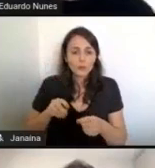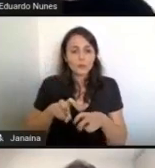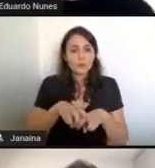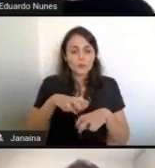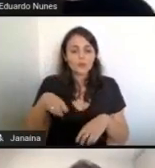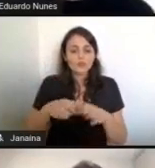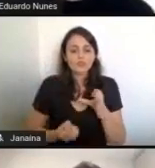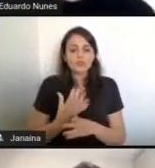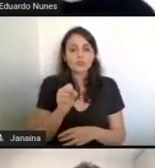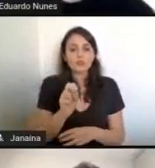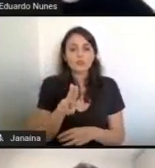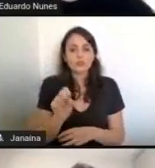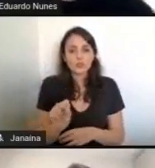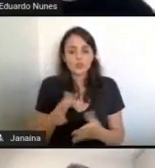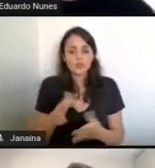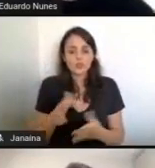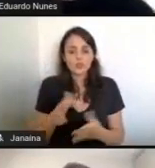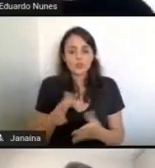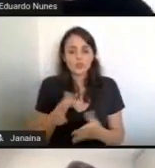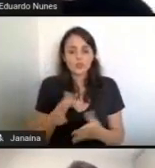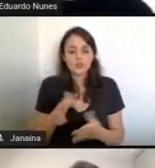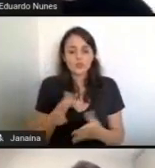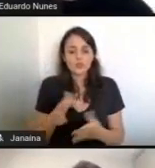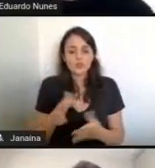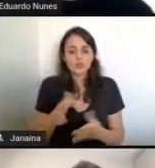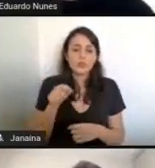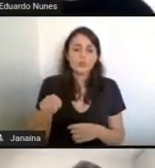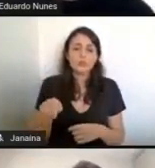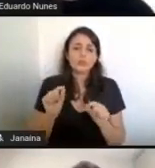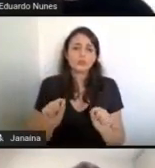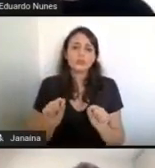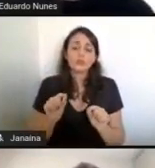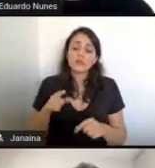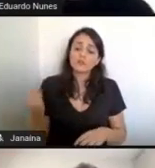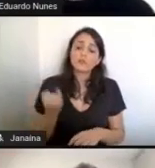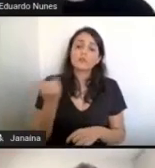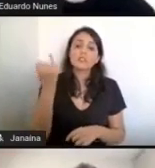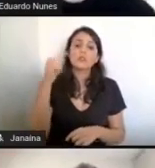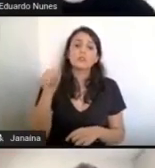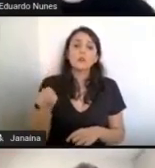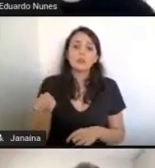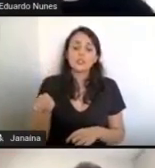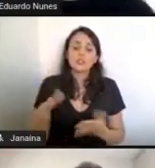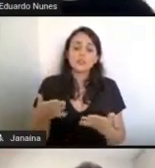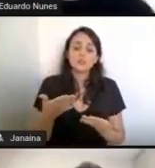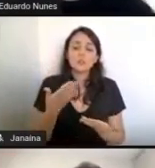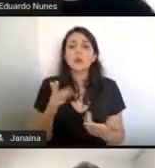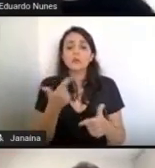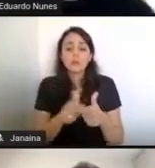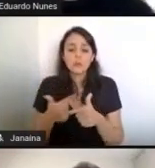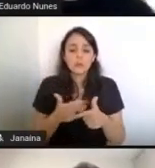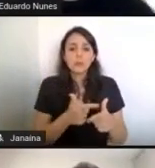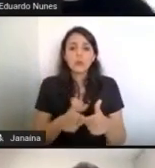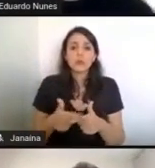gente precisa entender, né, de uma modo geral, a importância do SUS e quais são as suas fragilidades, né? Onde estão os problemas? Por que